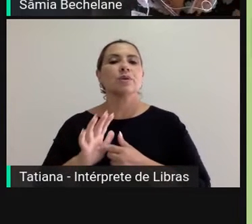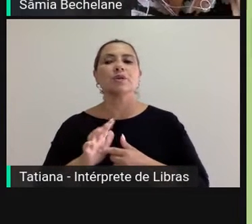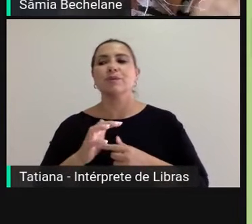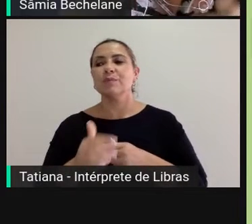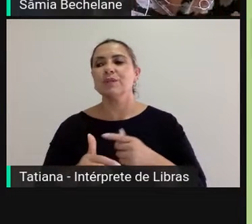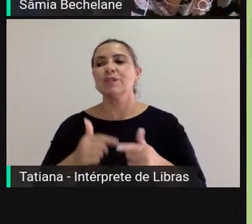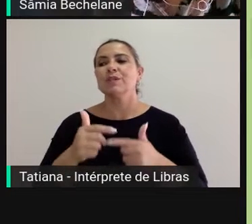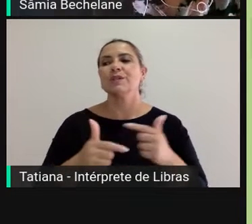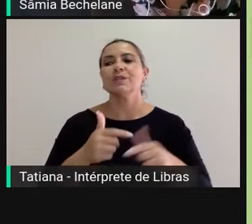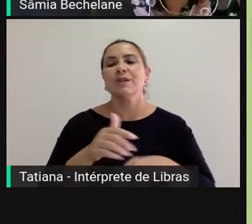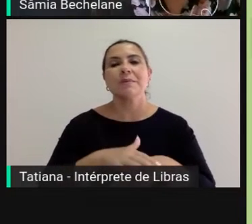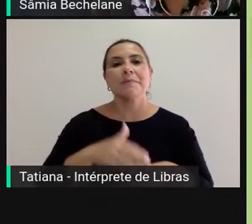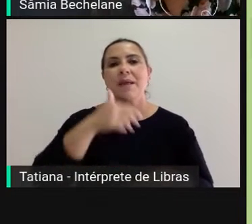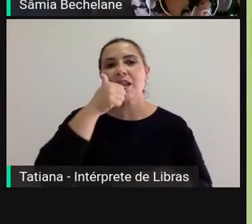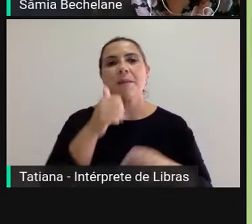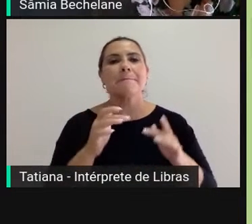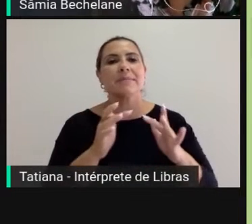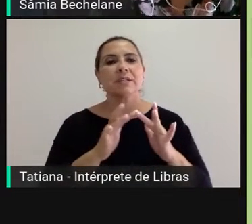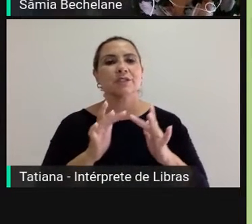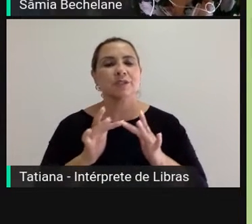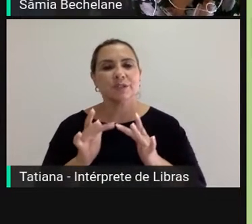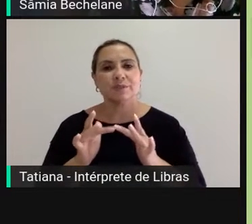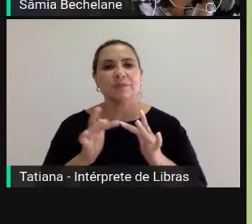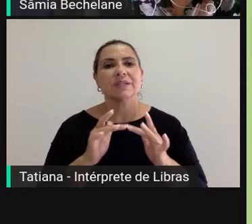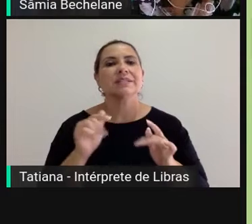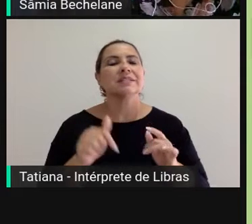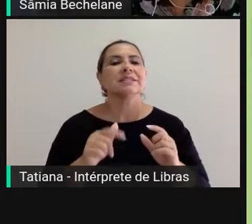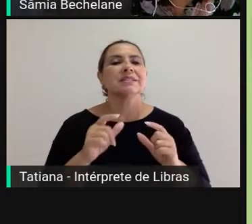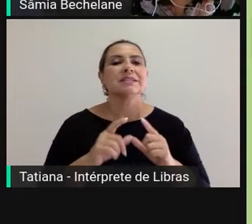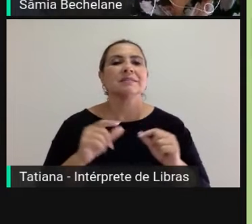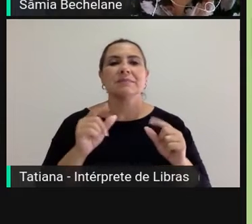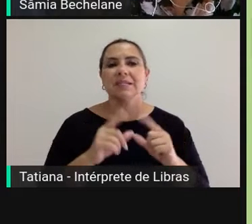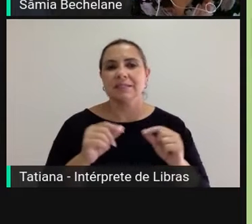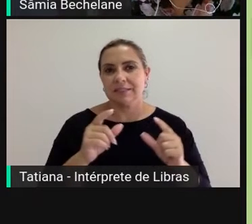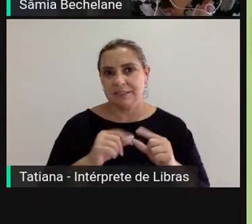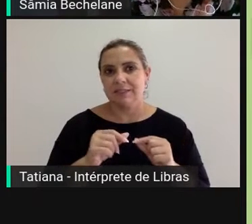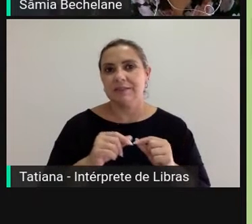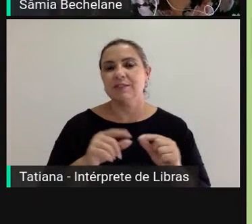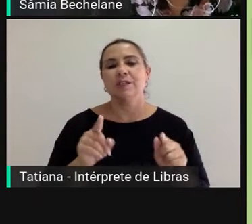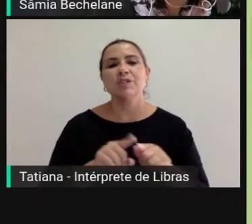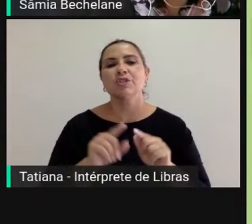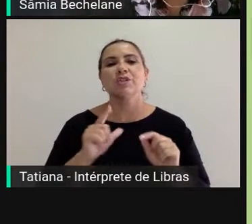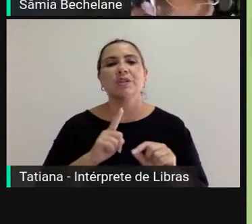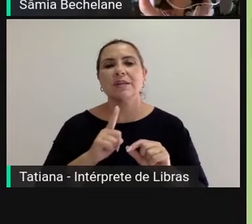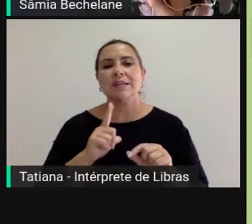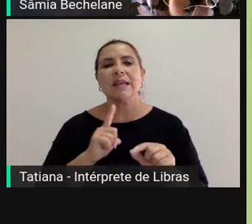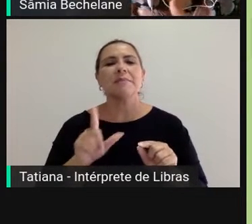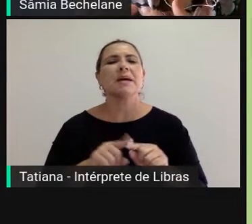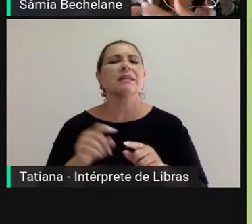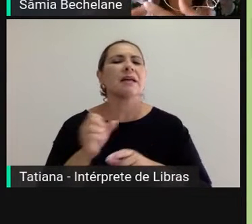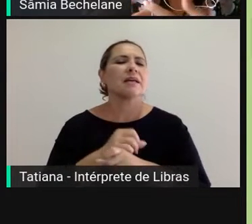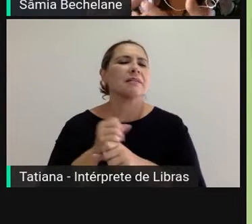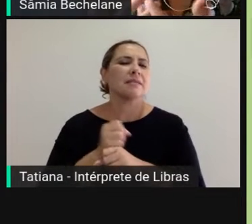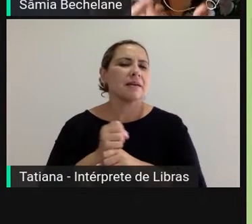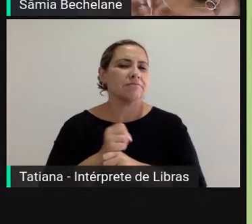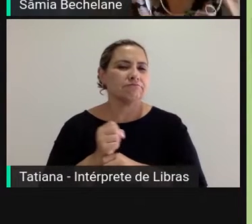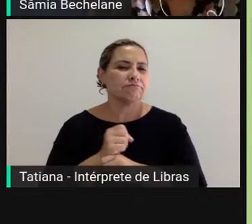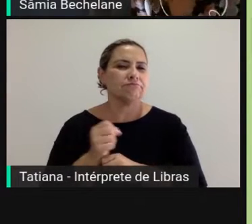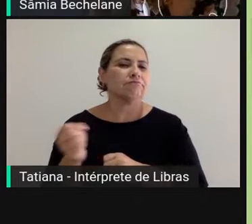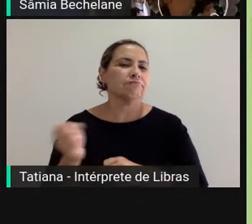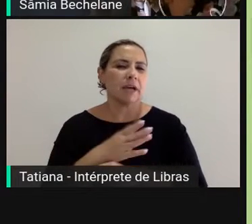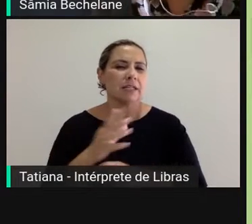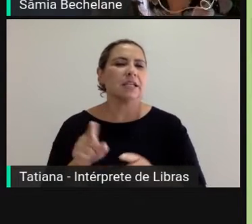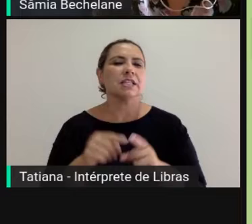trabalhar melhor aqui nesse contexto de jornalismo político em Brasília. Tem gente que já, né, os veículos tradicionais já estão aqui há muito tempo, e esses novos independentes